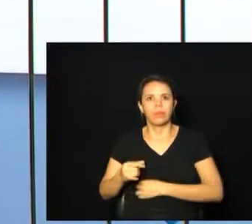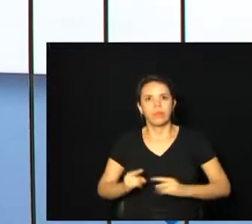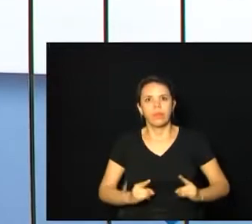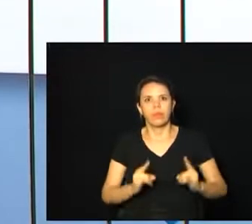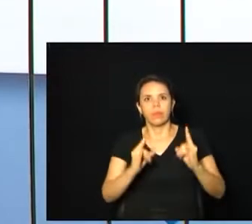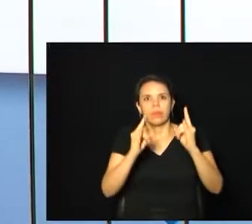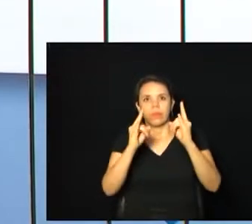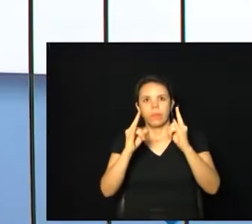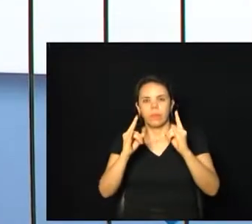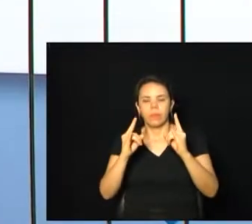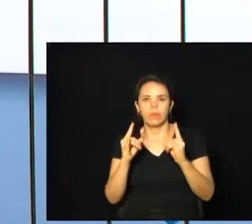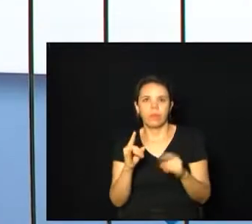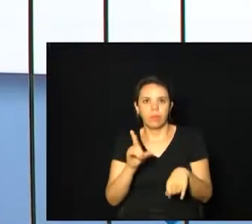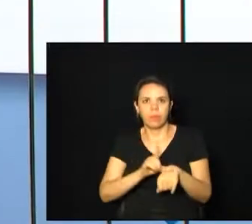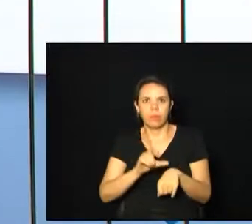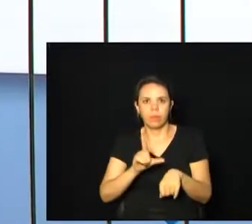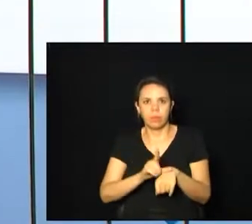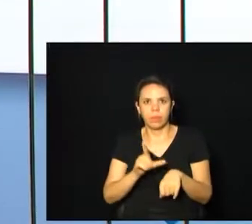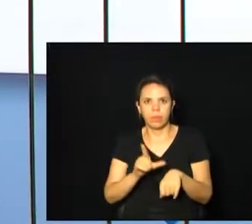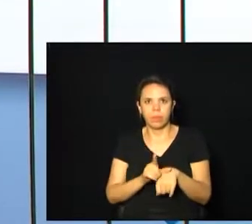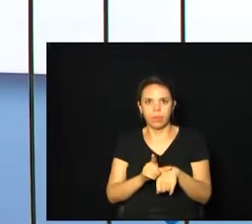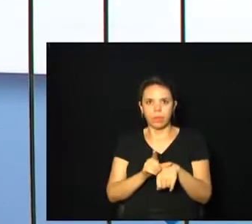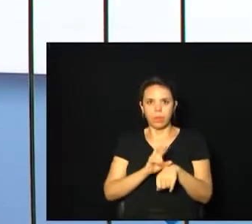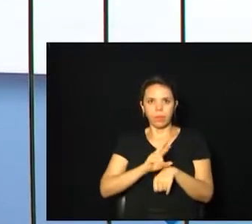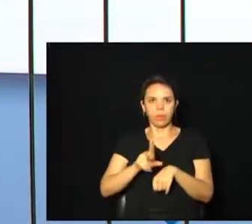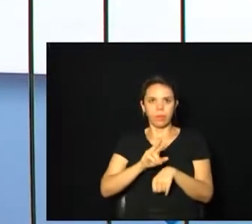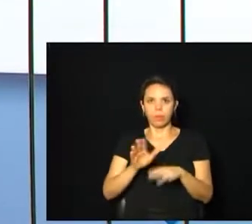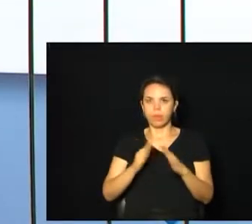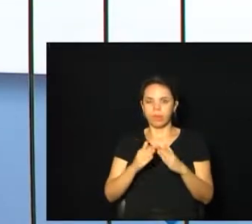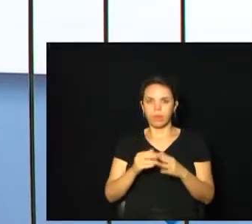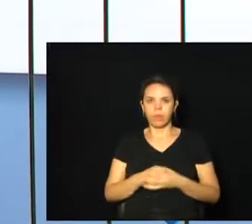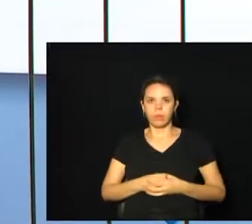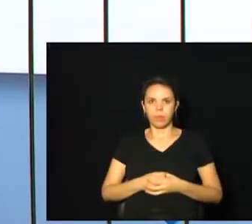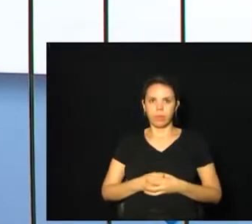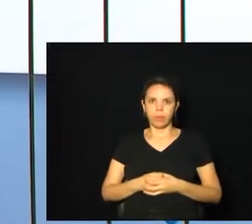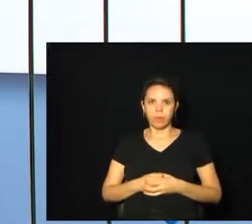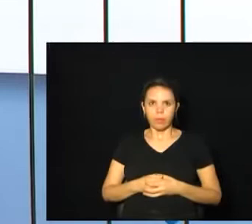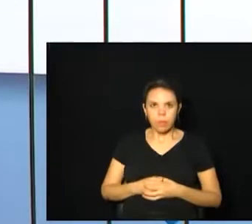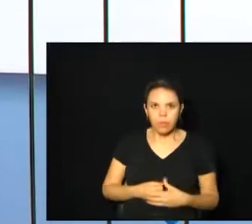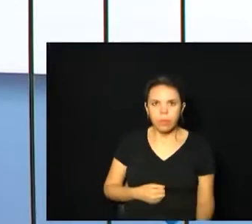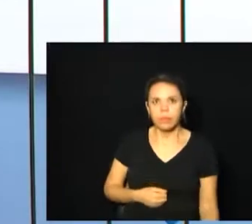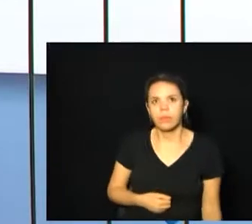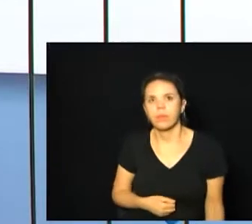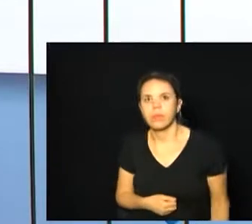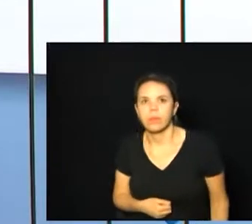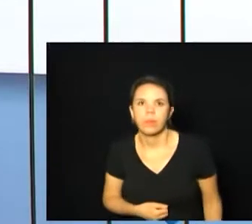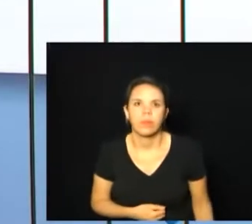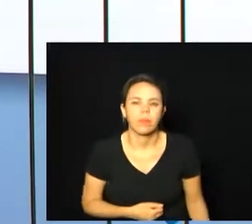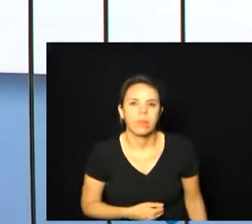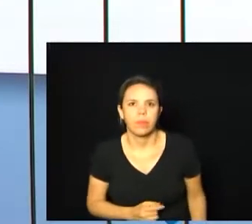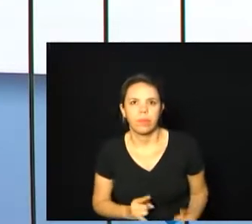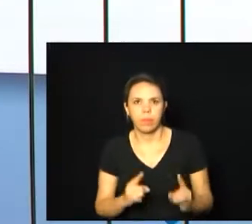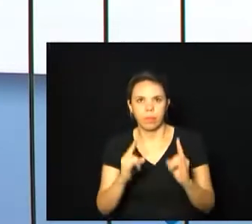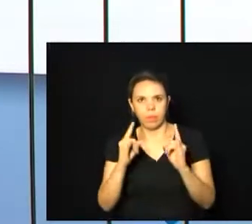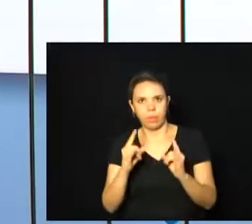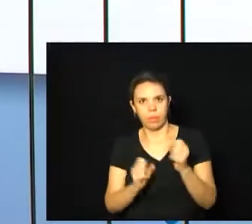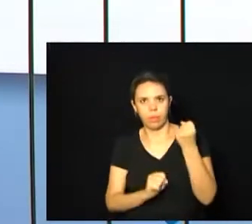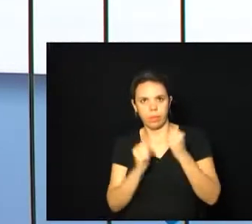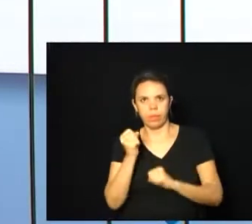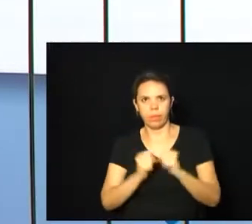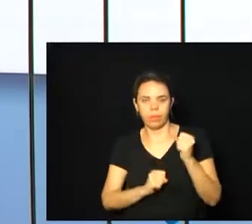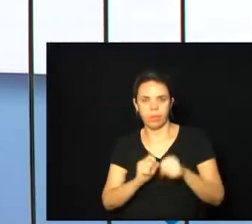imóveis prediais de uso predominantemente não residencial e caracterizados como galpão